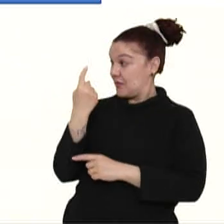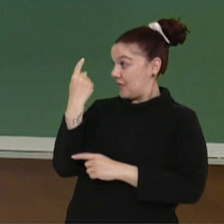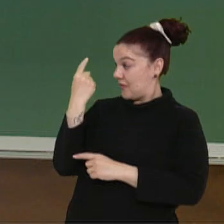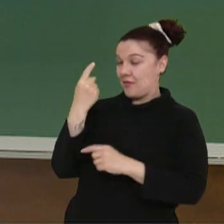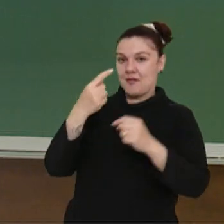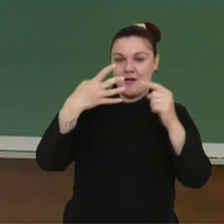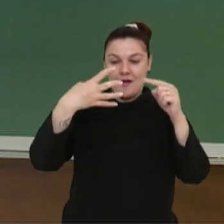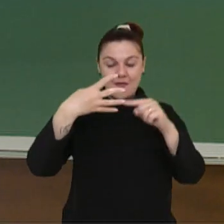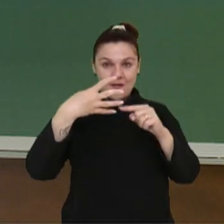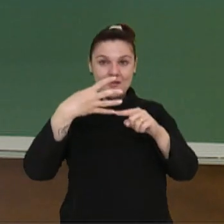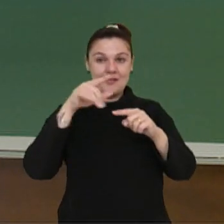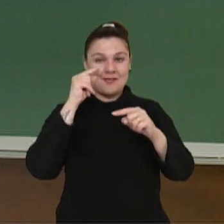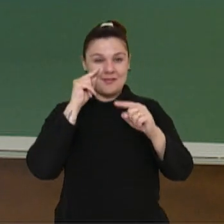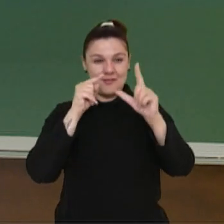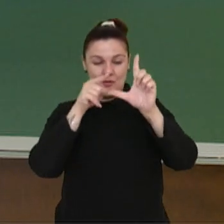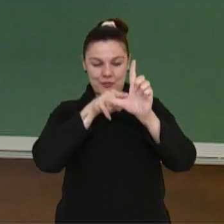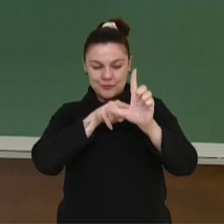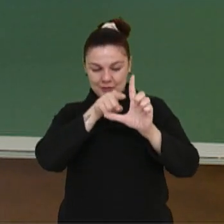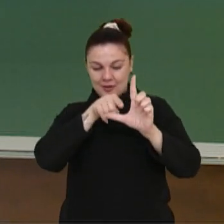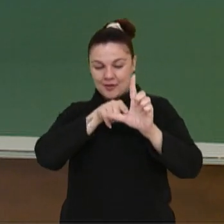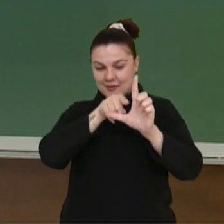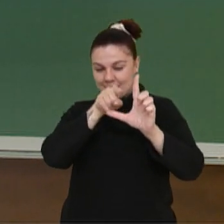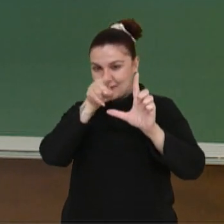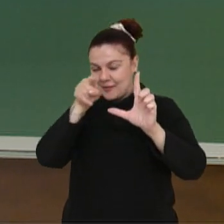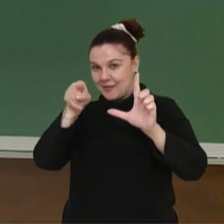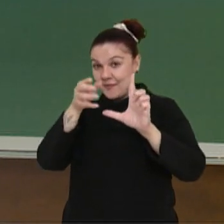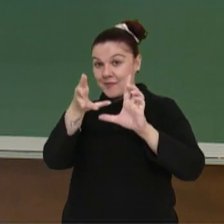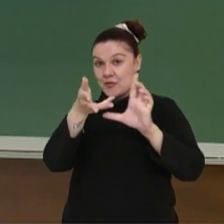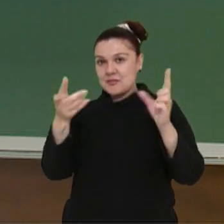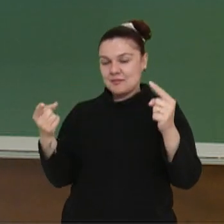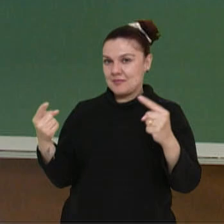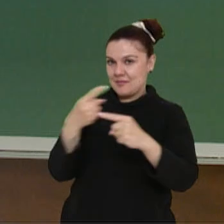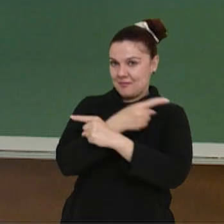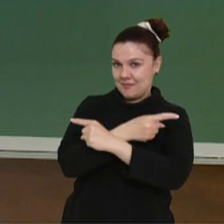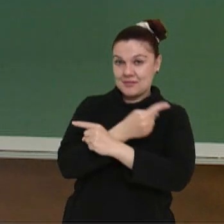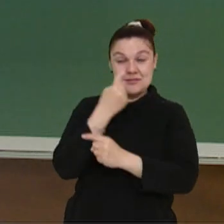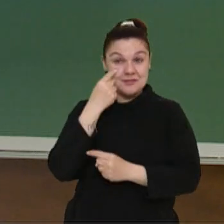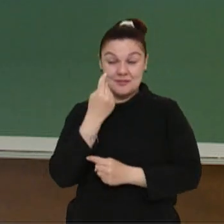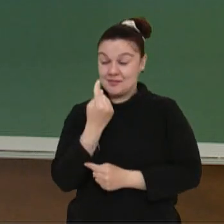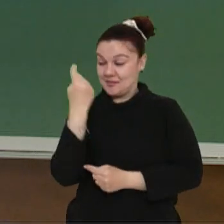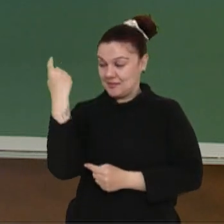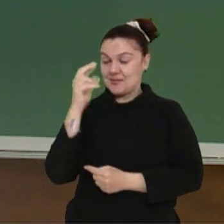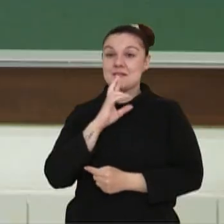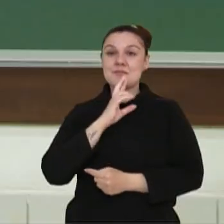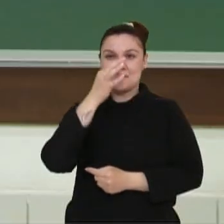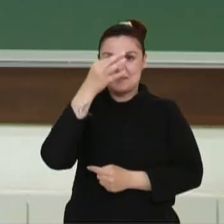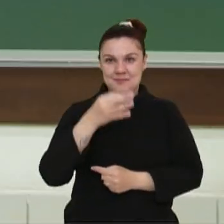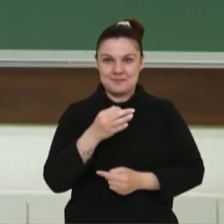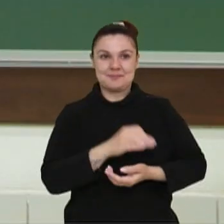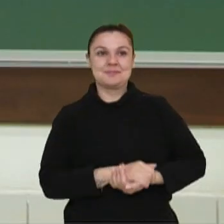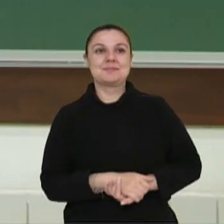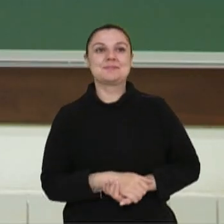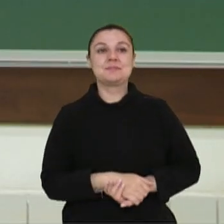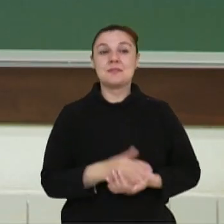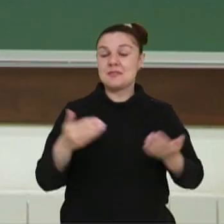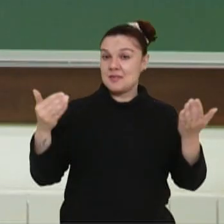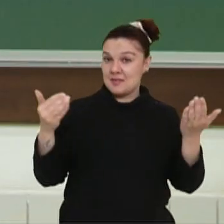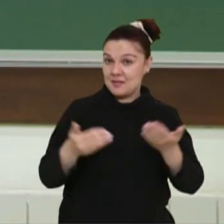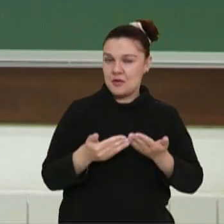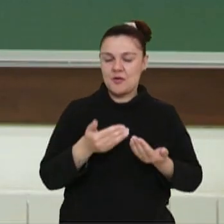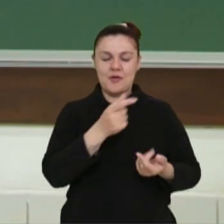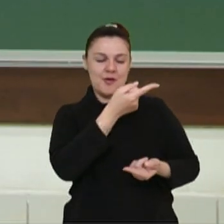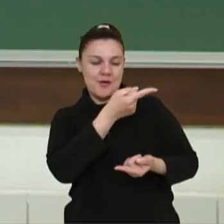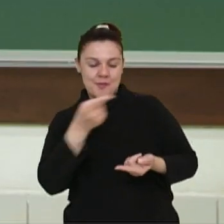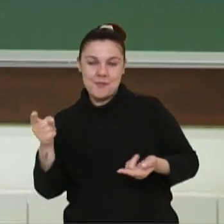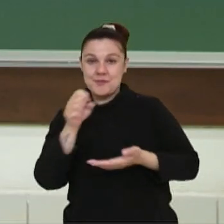aqui, que é a curva 4 da velocidade da reação inversa. Essa, então, é a correta. Nossa